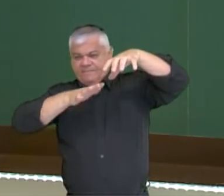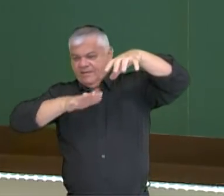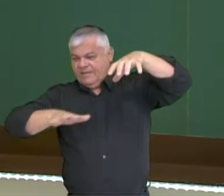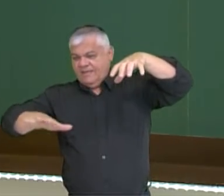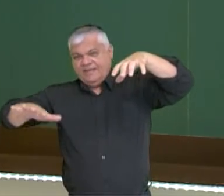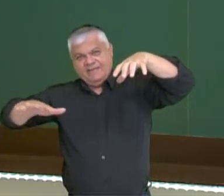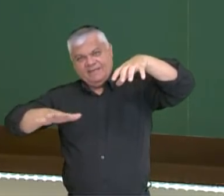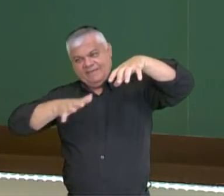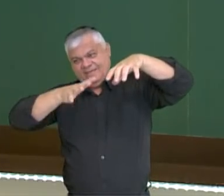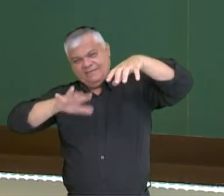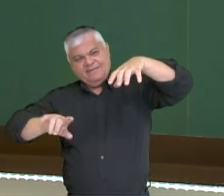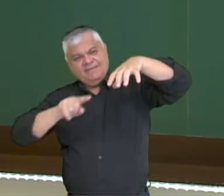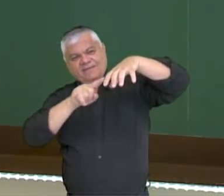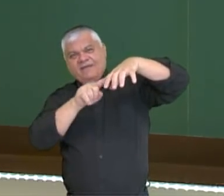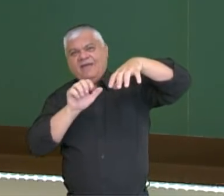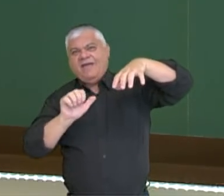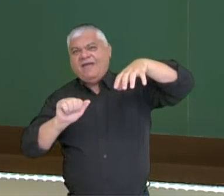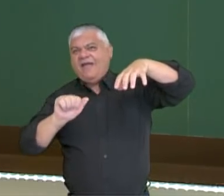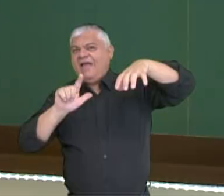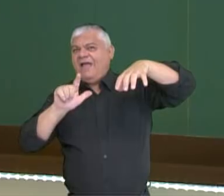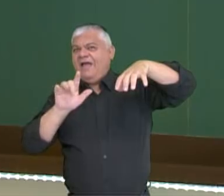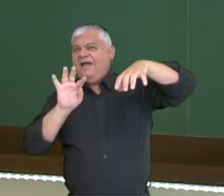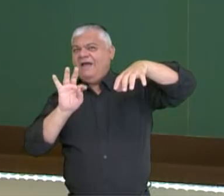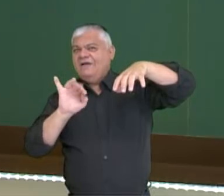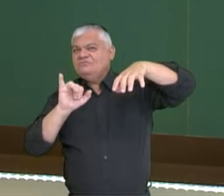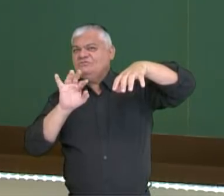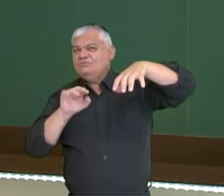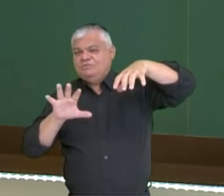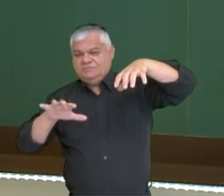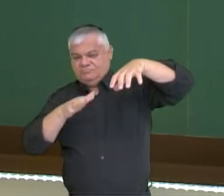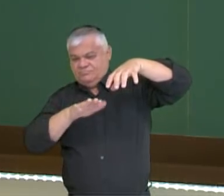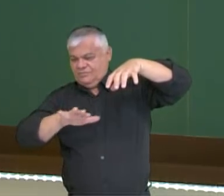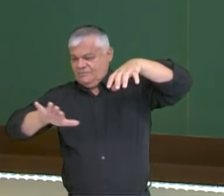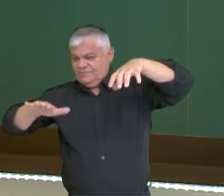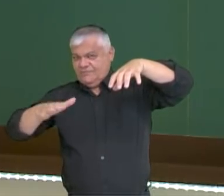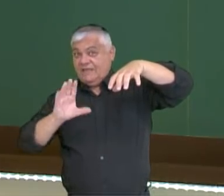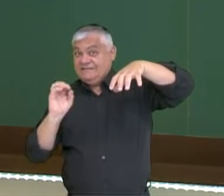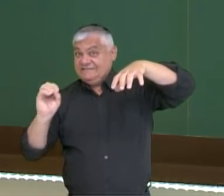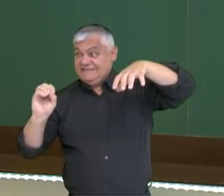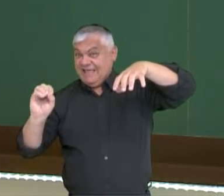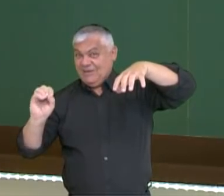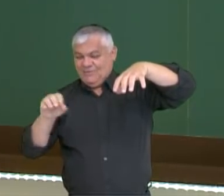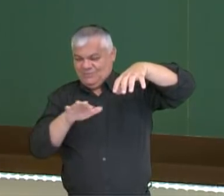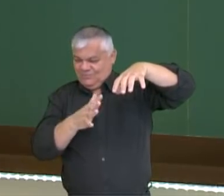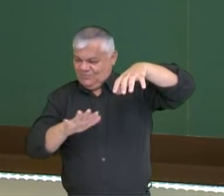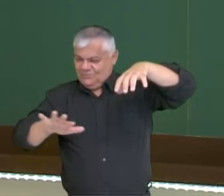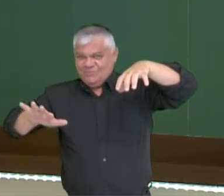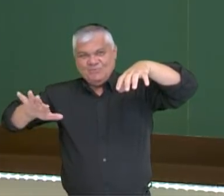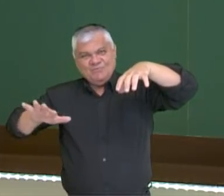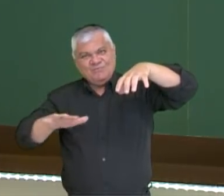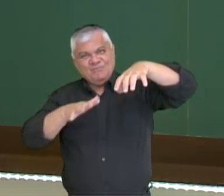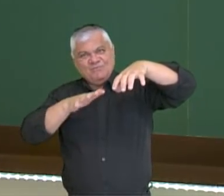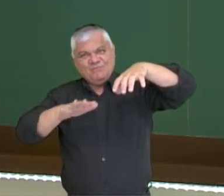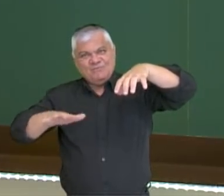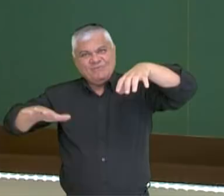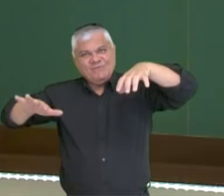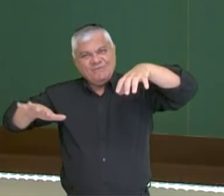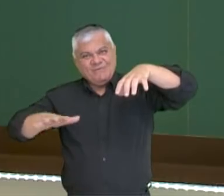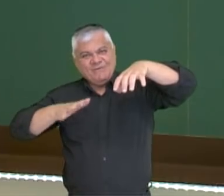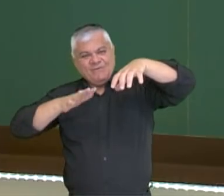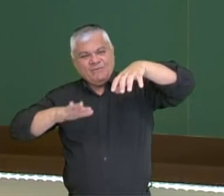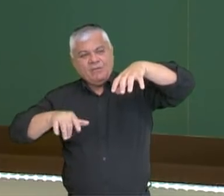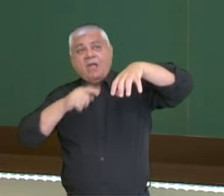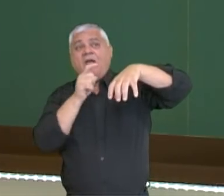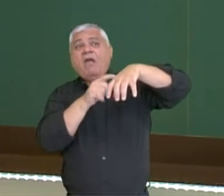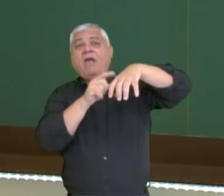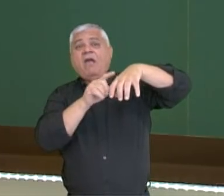nível do mar. A gente disse que o nível do mar é 0 altitude. A partir dele,